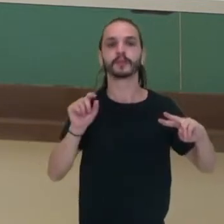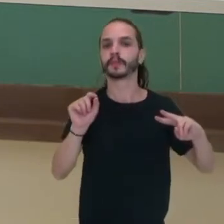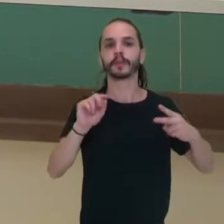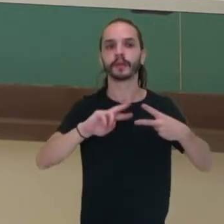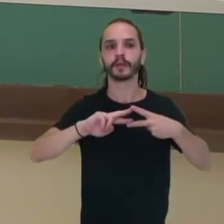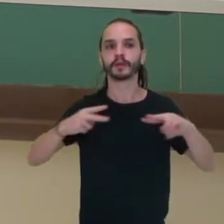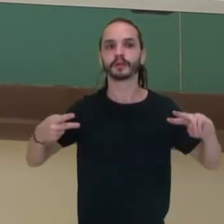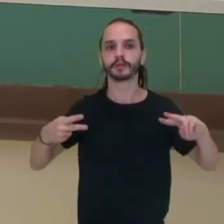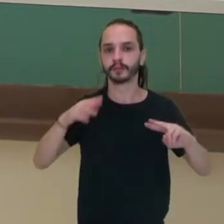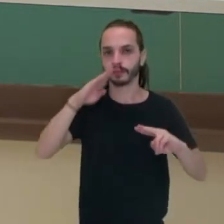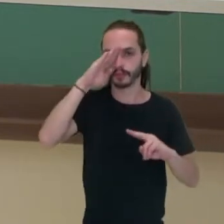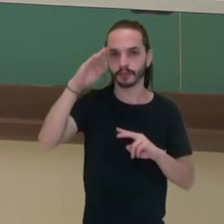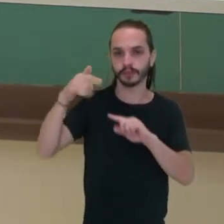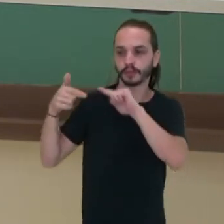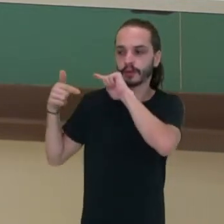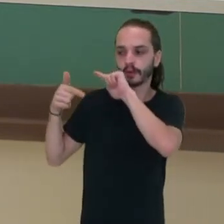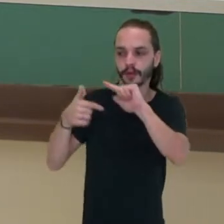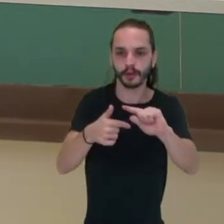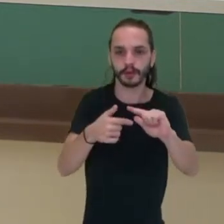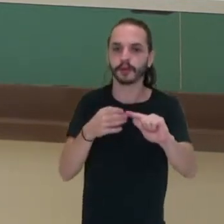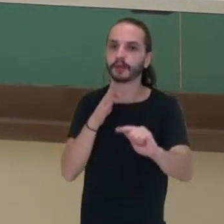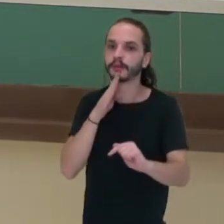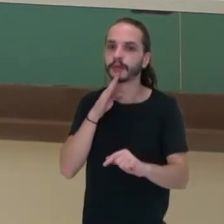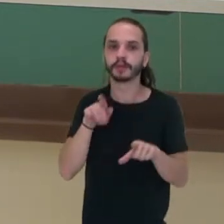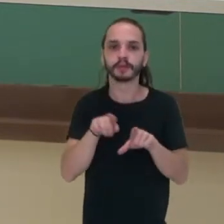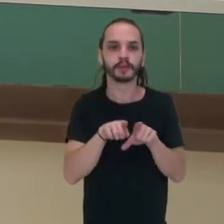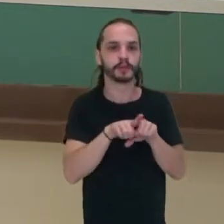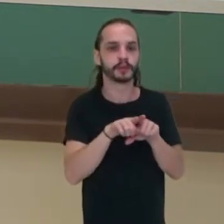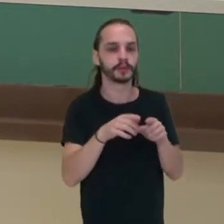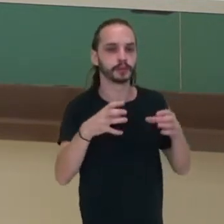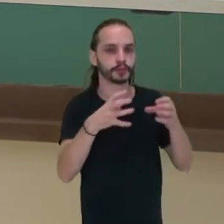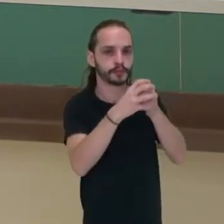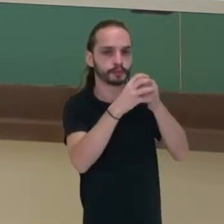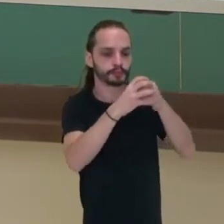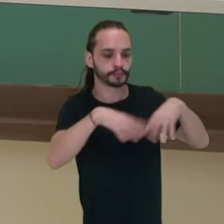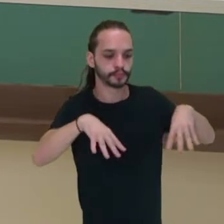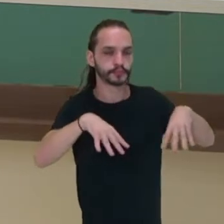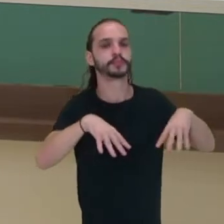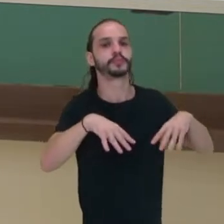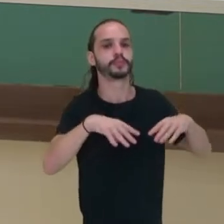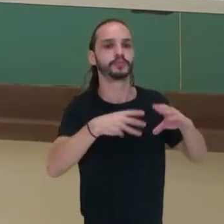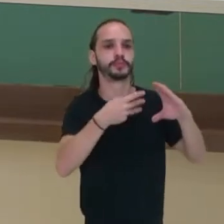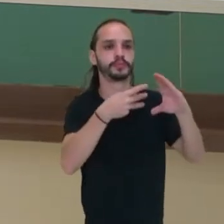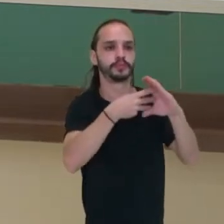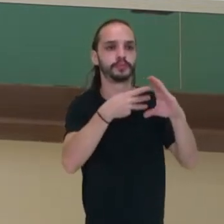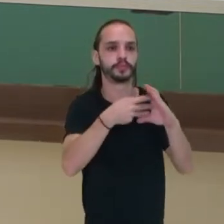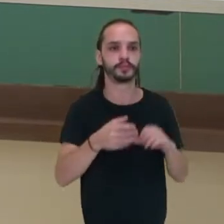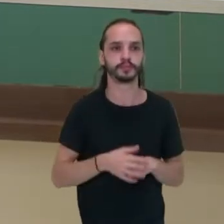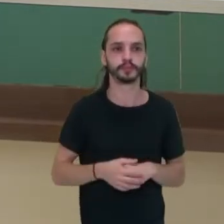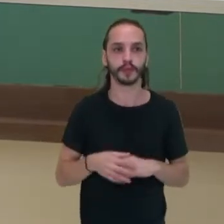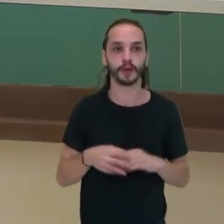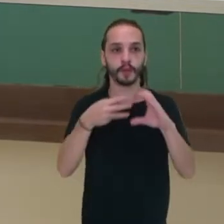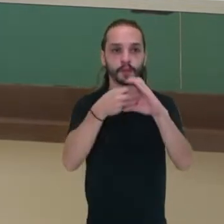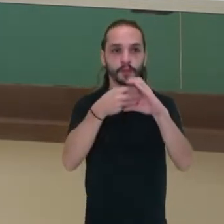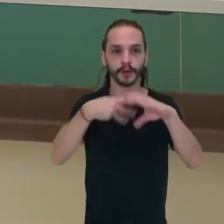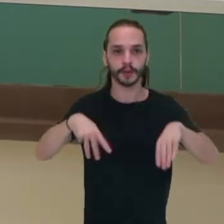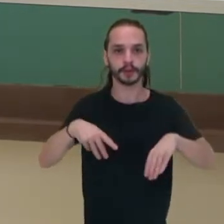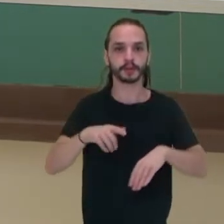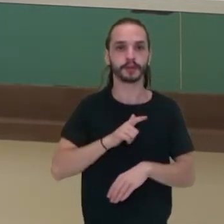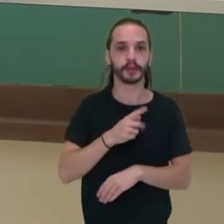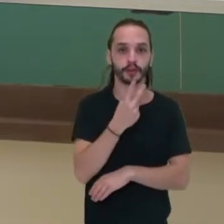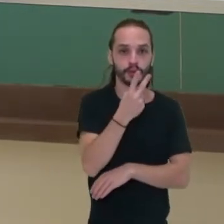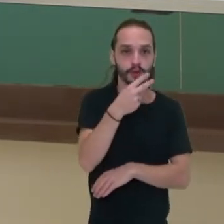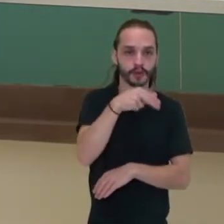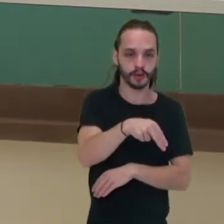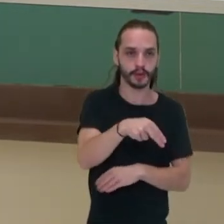genética clássica que a gente conhece e o processo de divisão celular. Na meiose 1, uma célula 2N vai formar duas células N, já tem